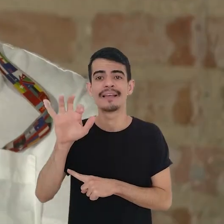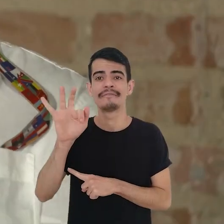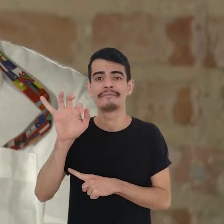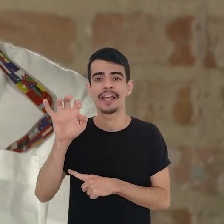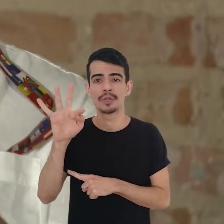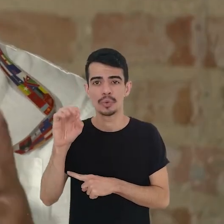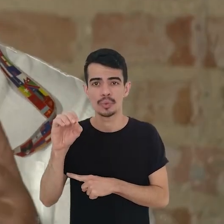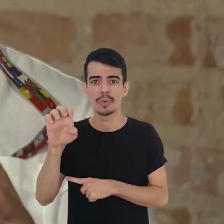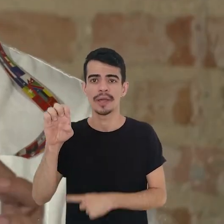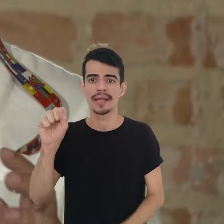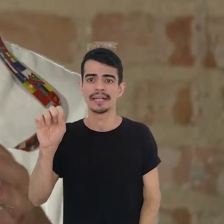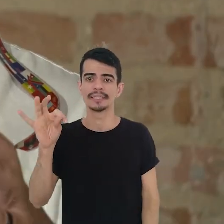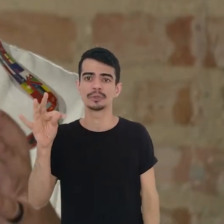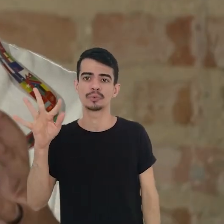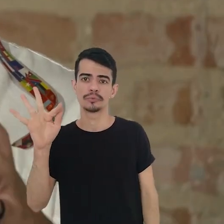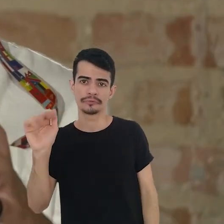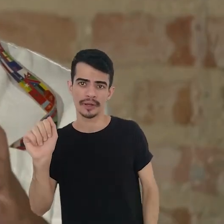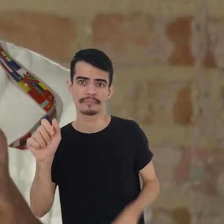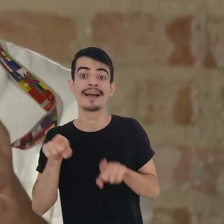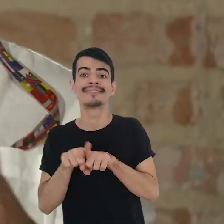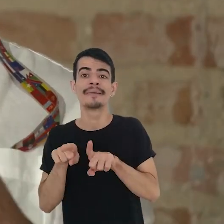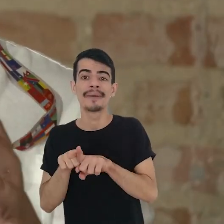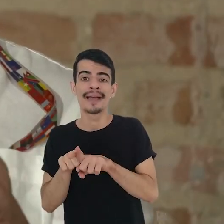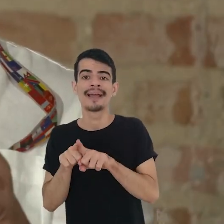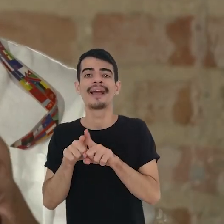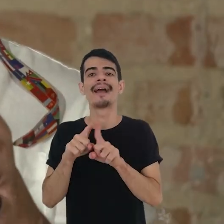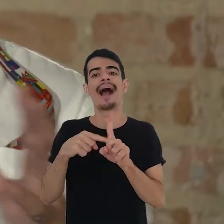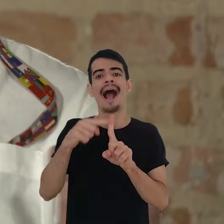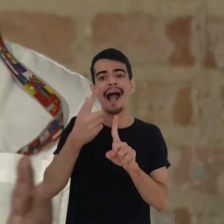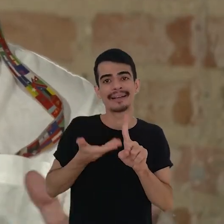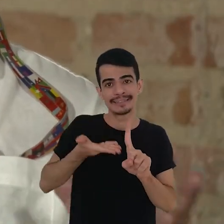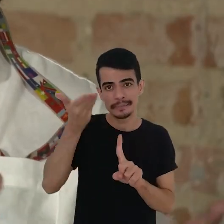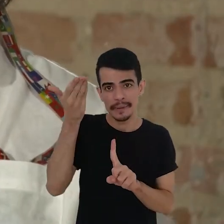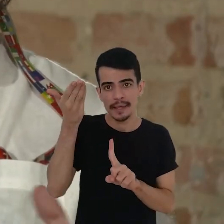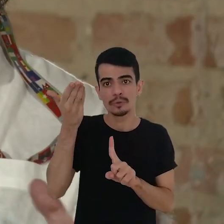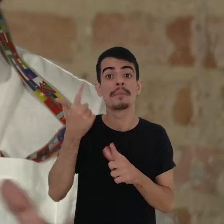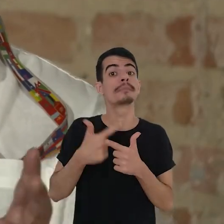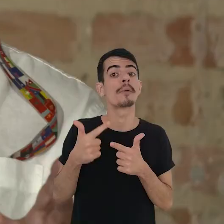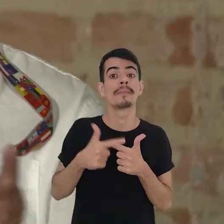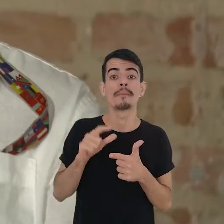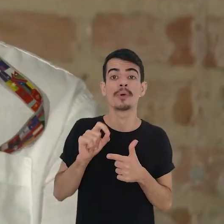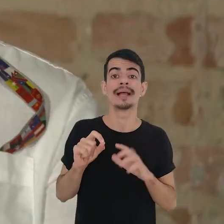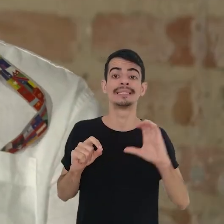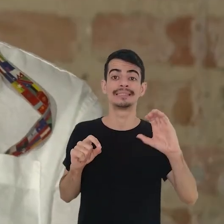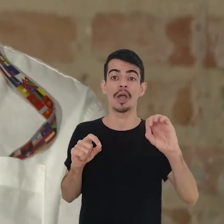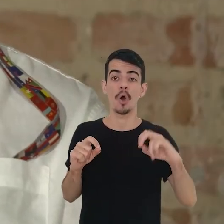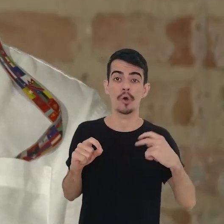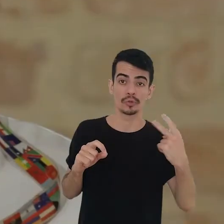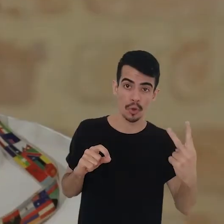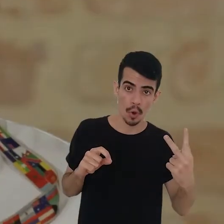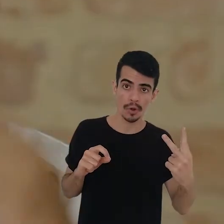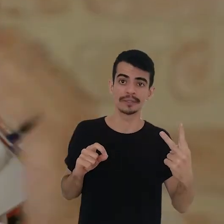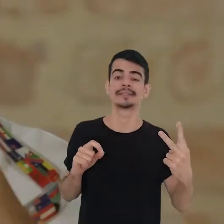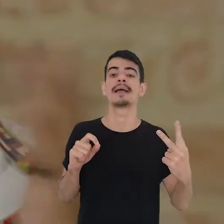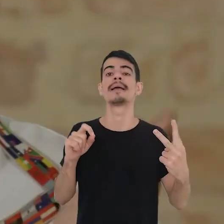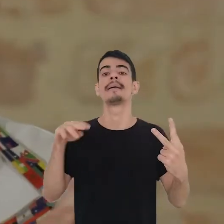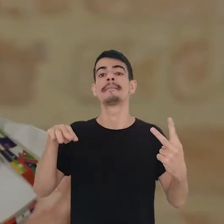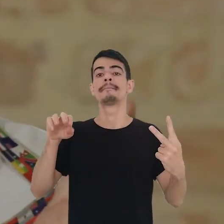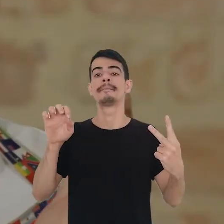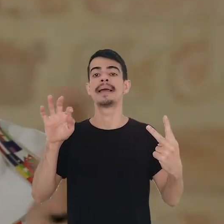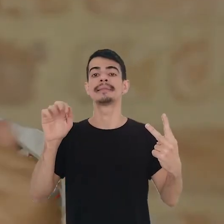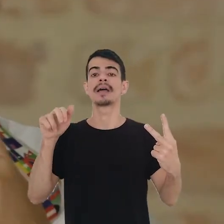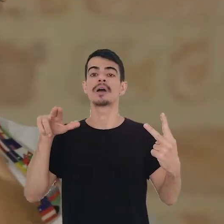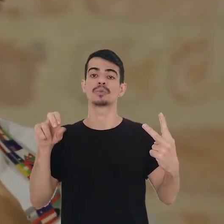dos gases de efeito estufa, ele é um problema que é dividido entre o CO2 e o metano. Por isso que